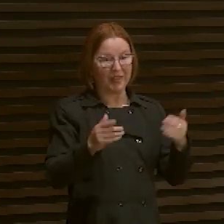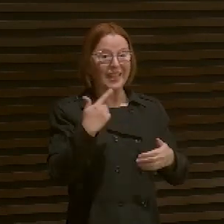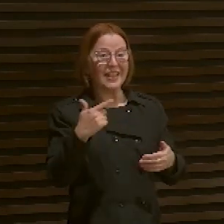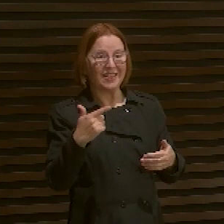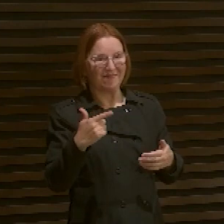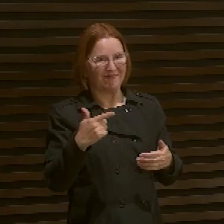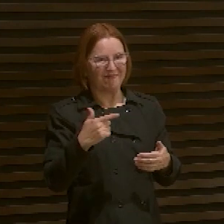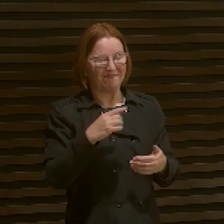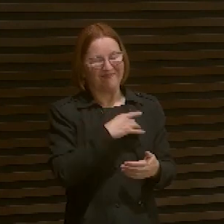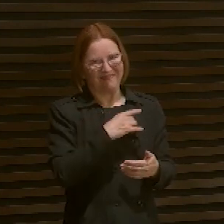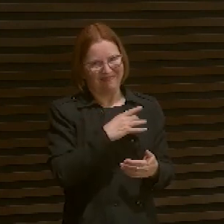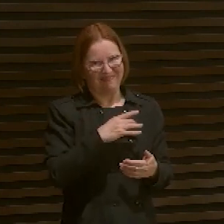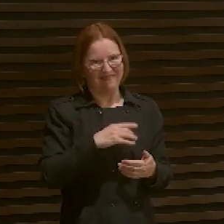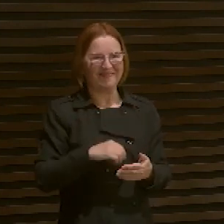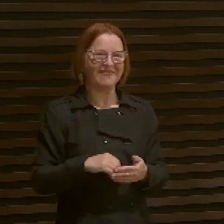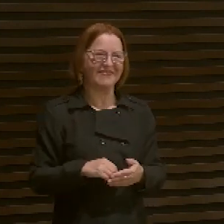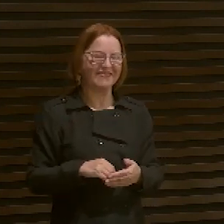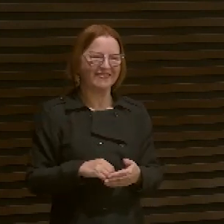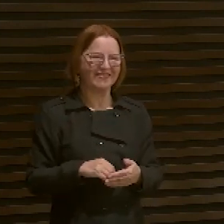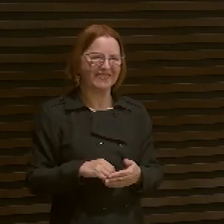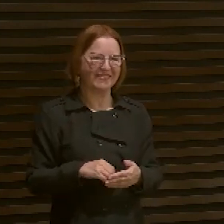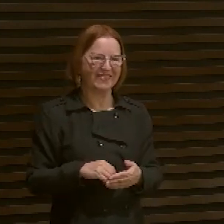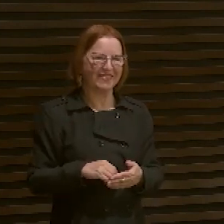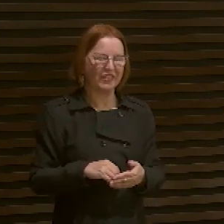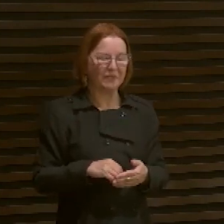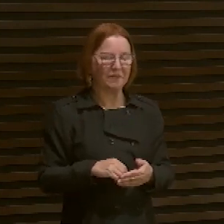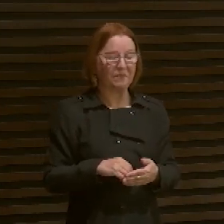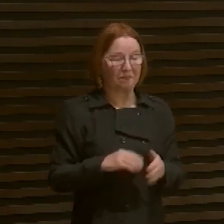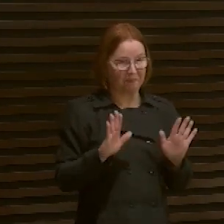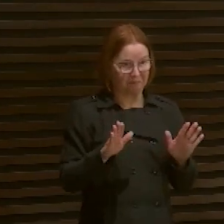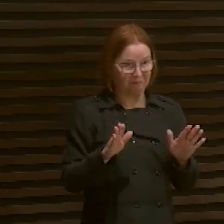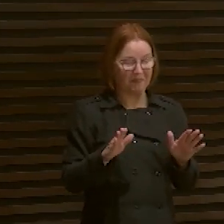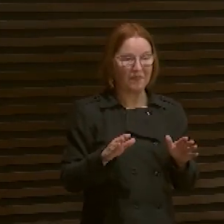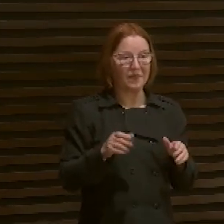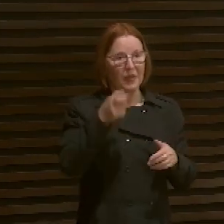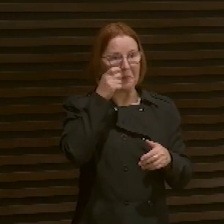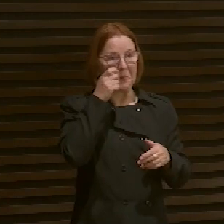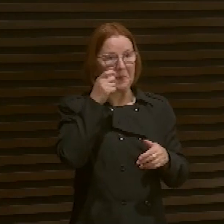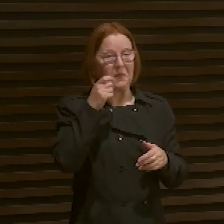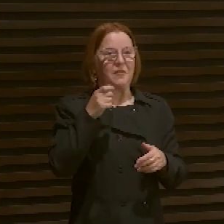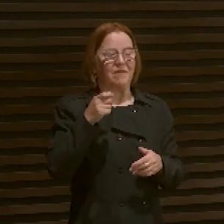E eu quero fazer também chamar a atenção para uma coisa muito interessante, irmãos.